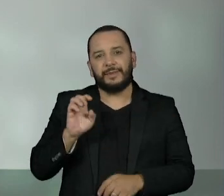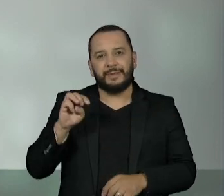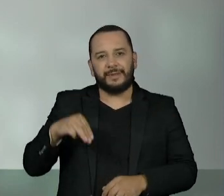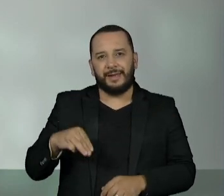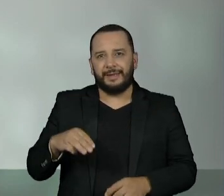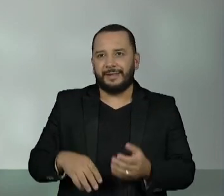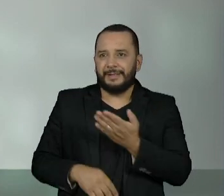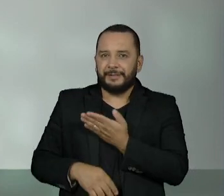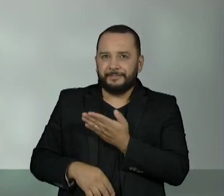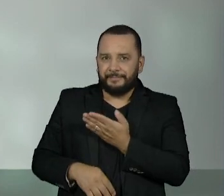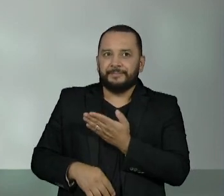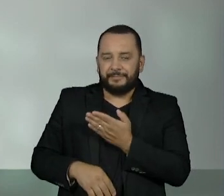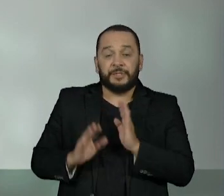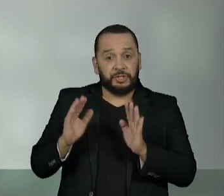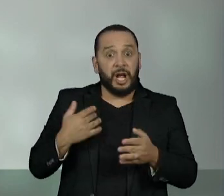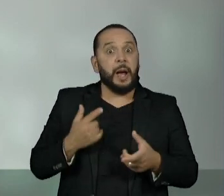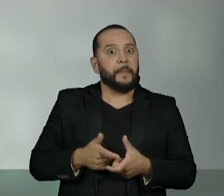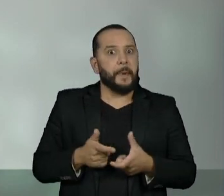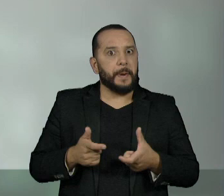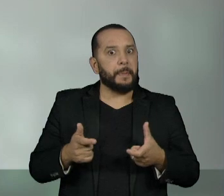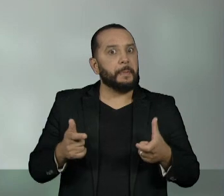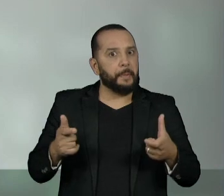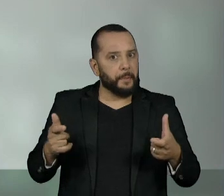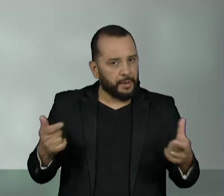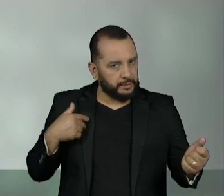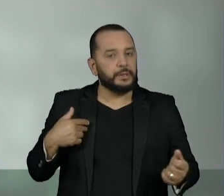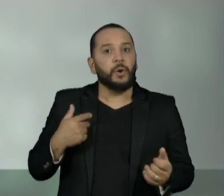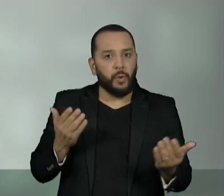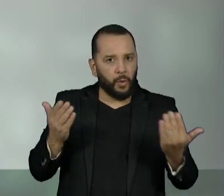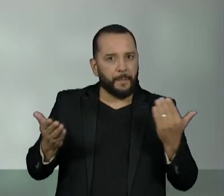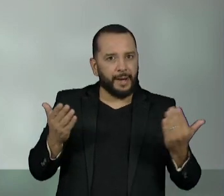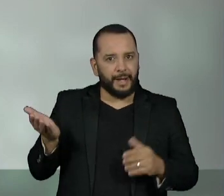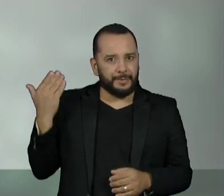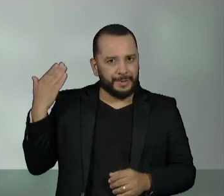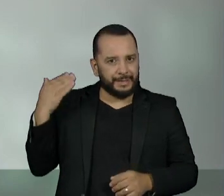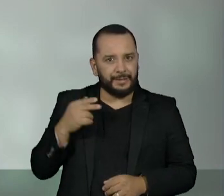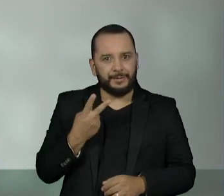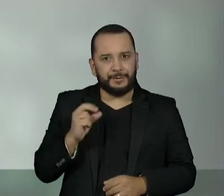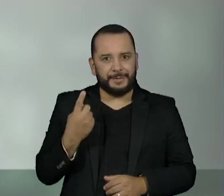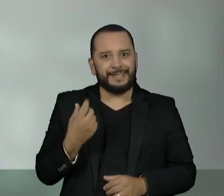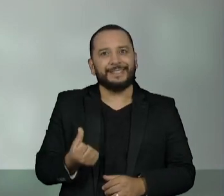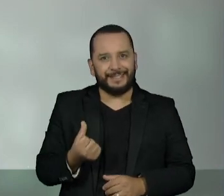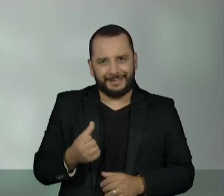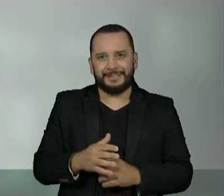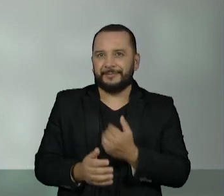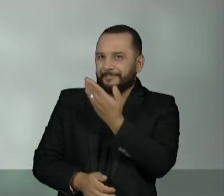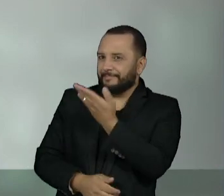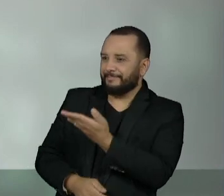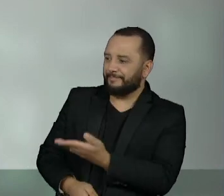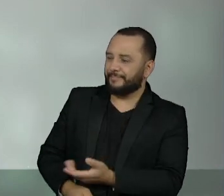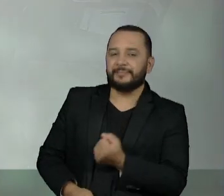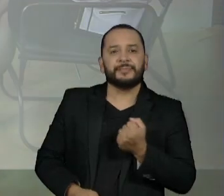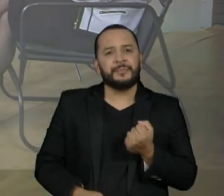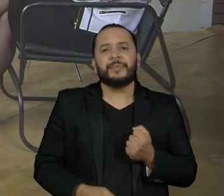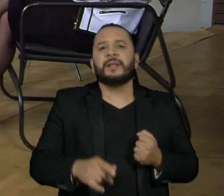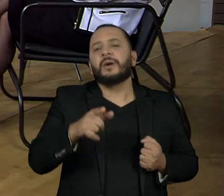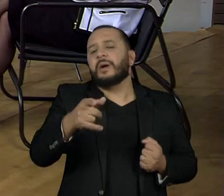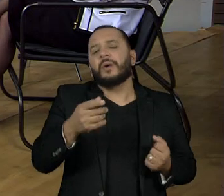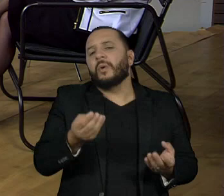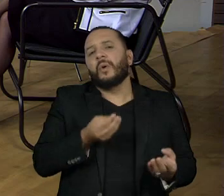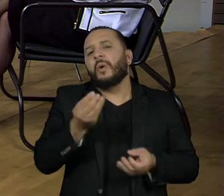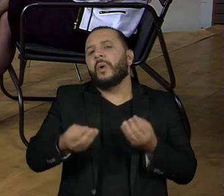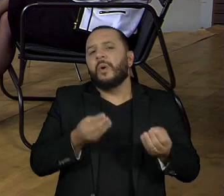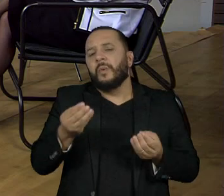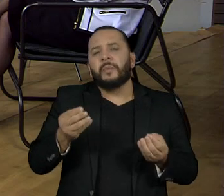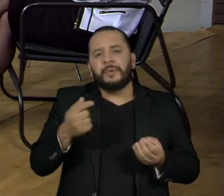DEM, sigla que mais cresceu em comparação a 2016. De forma geral, o que podemos dizer